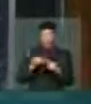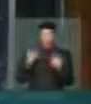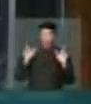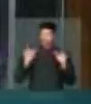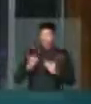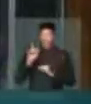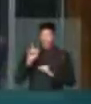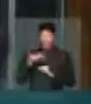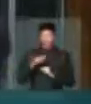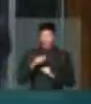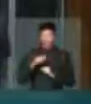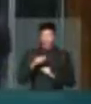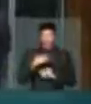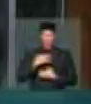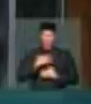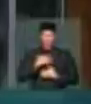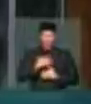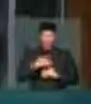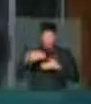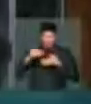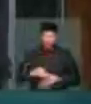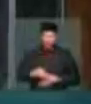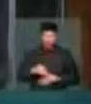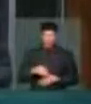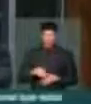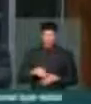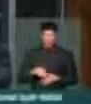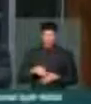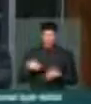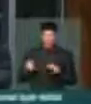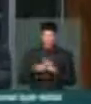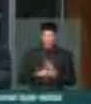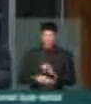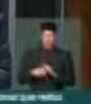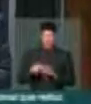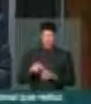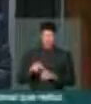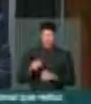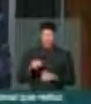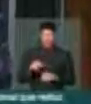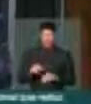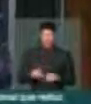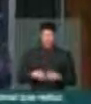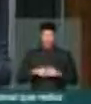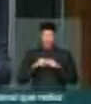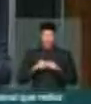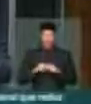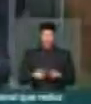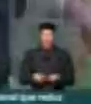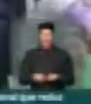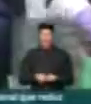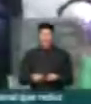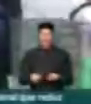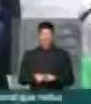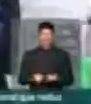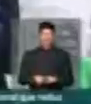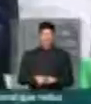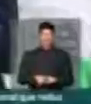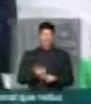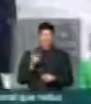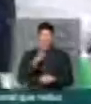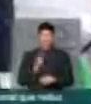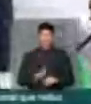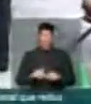a violência é o sentimento e a certeza da aplicação dessa pena. Por isso é que a impunidade é o grande mal do